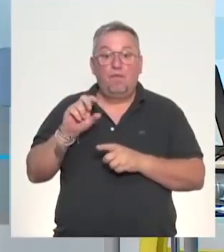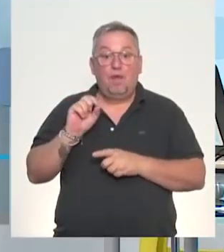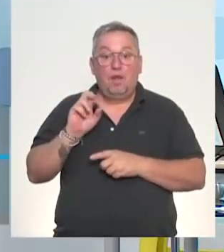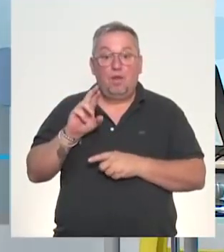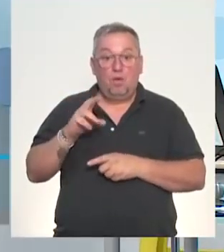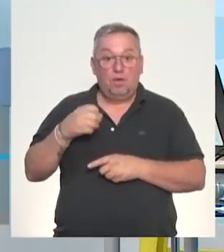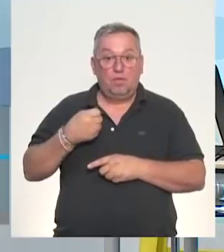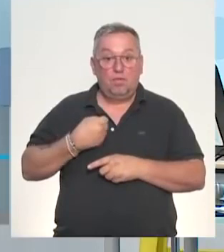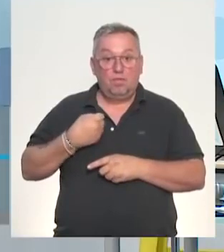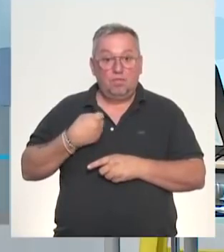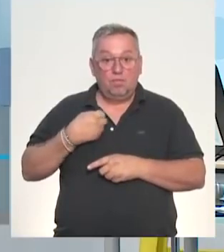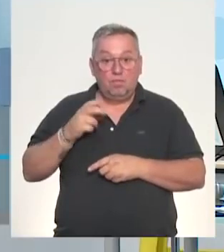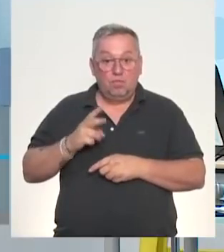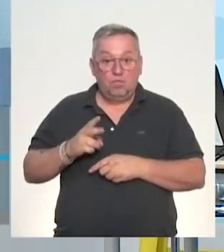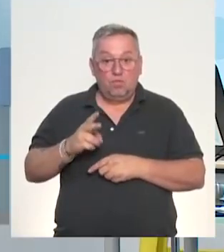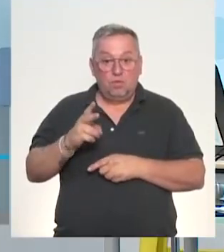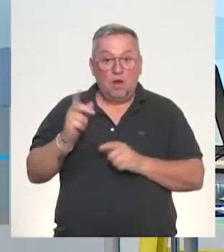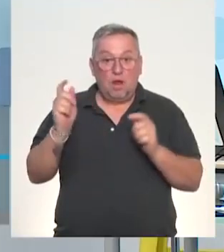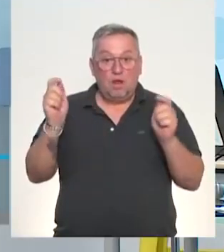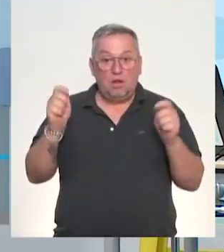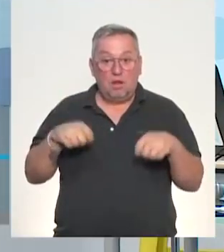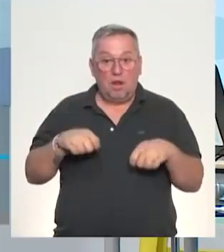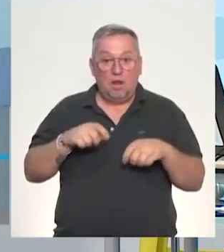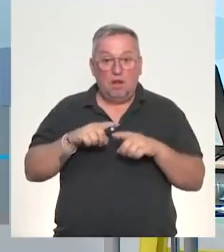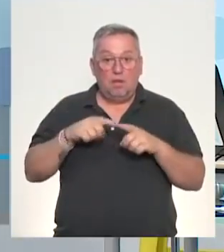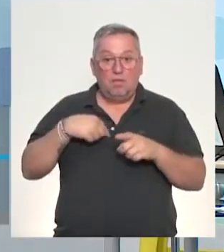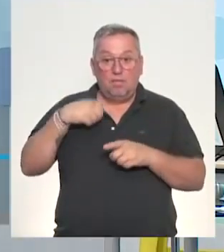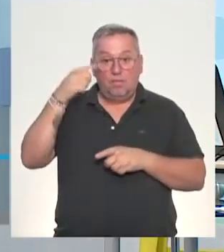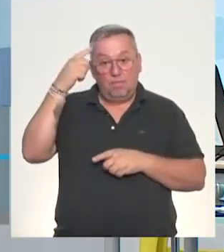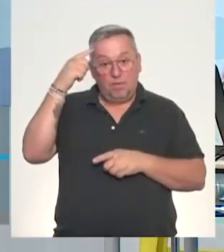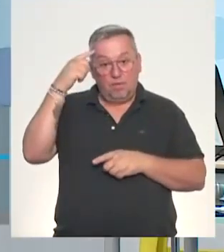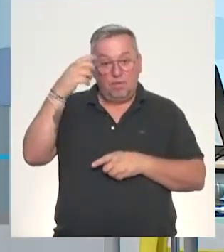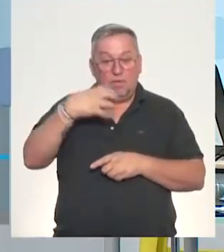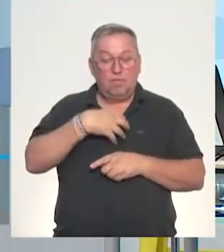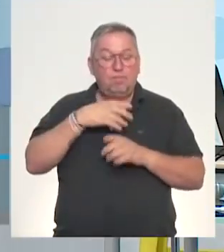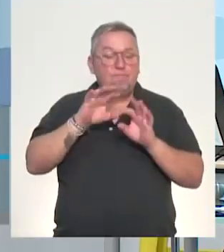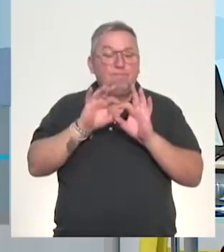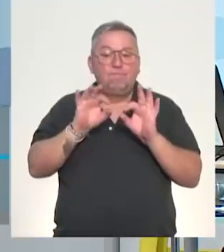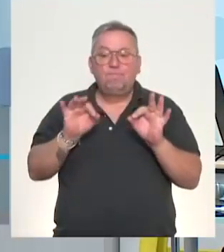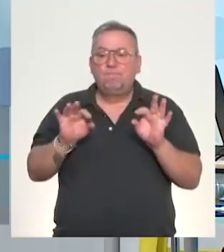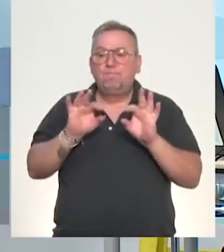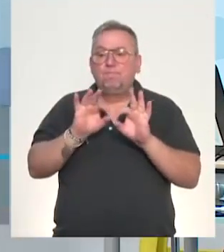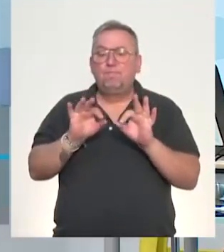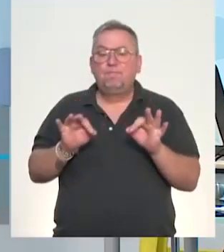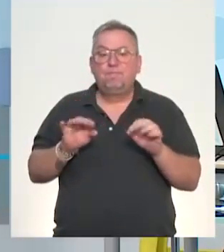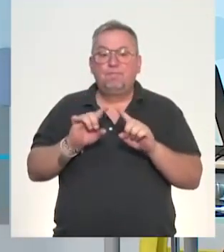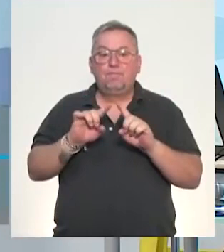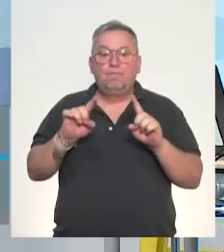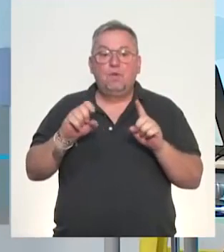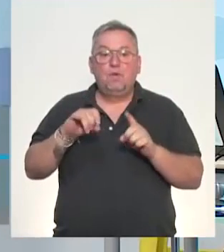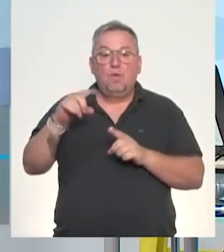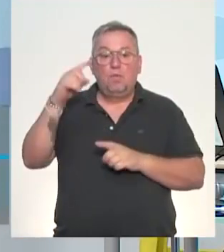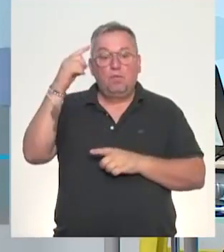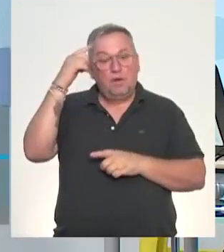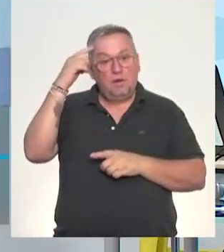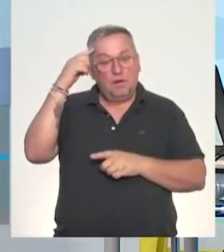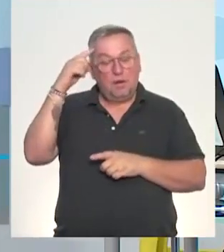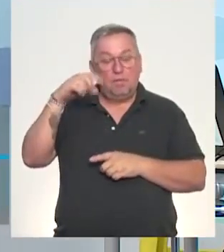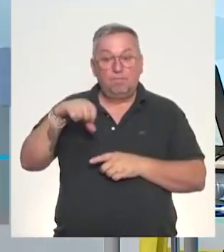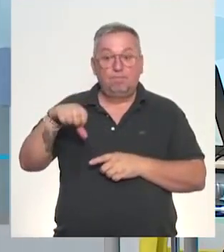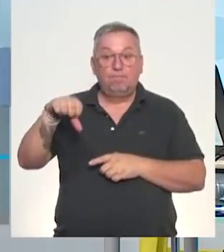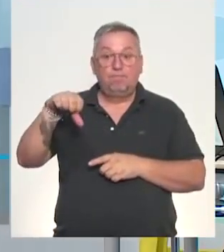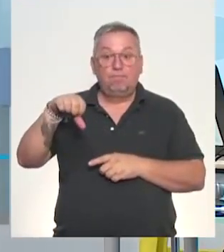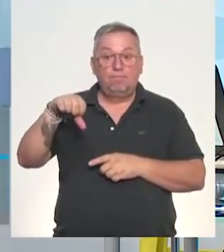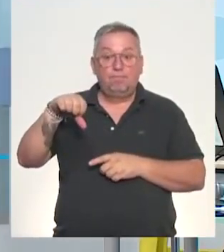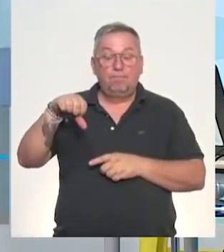numérico constante, ele cabe dentro do outro? Pensando de forma muito simplória mesmo. Então, se eu pensar aqui no 9,